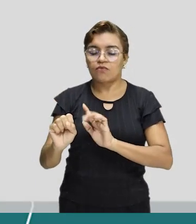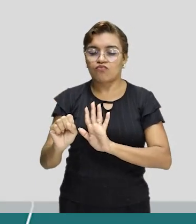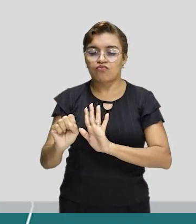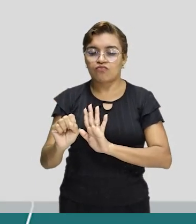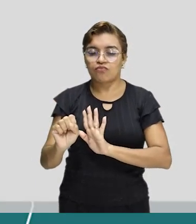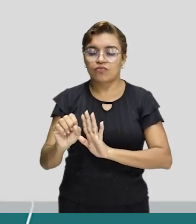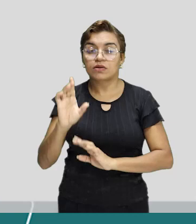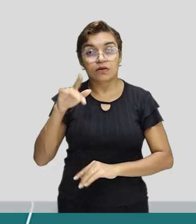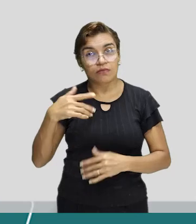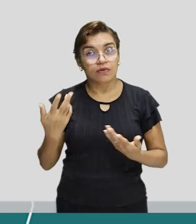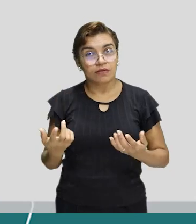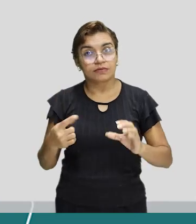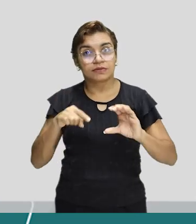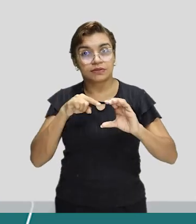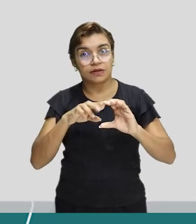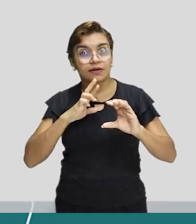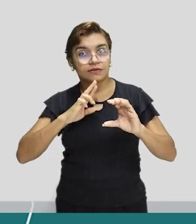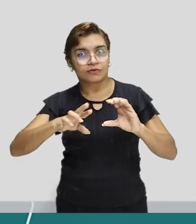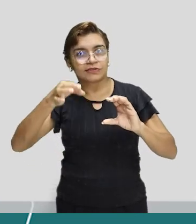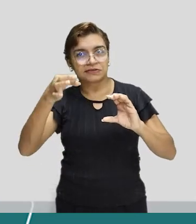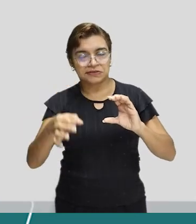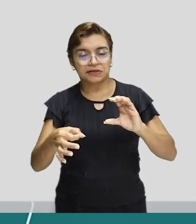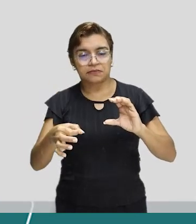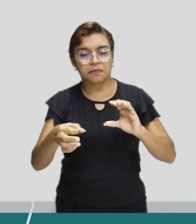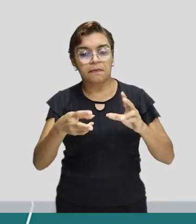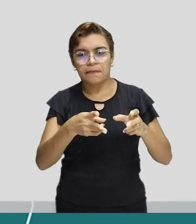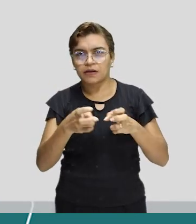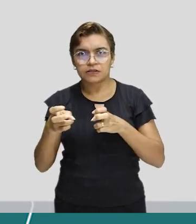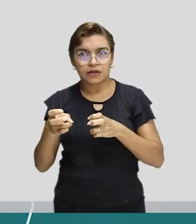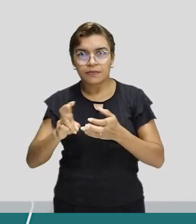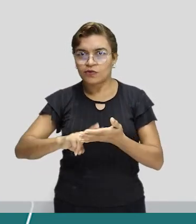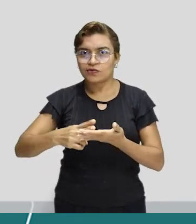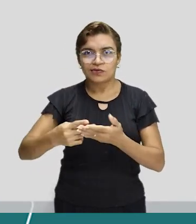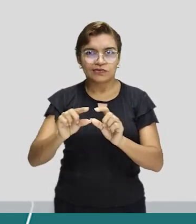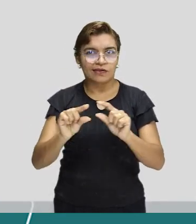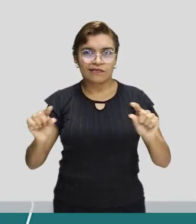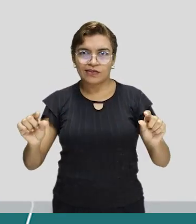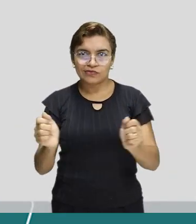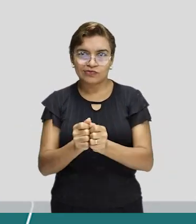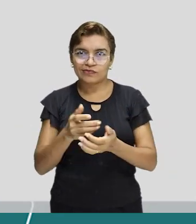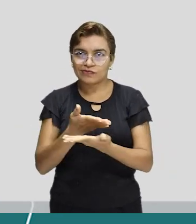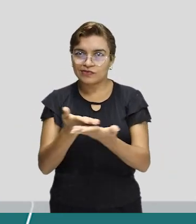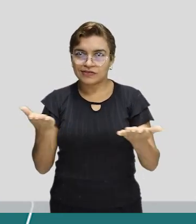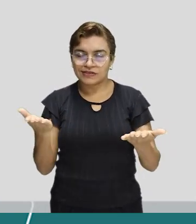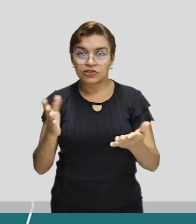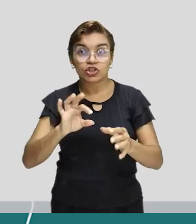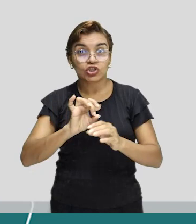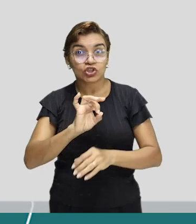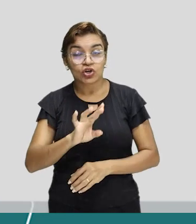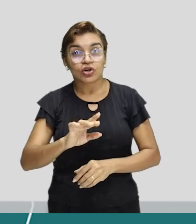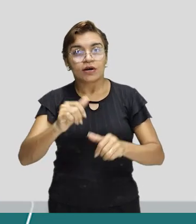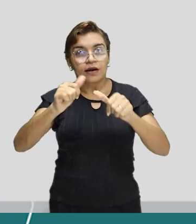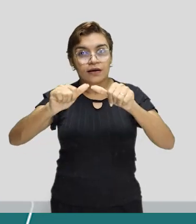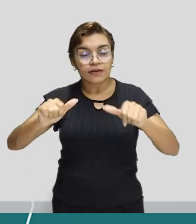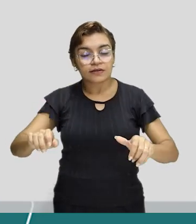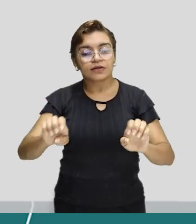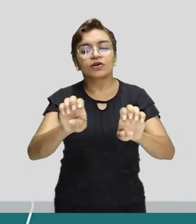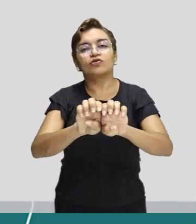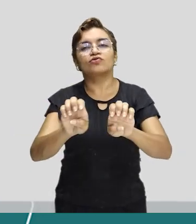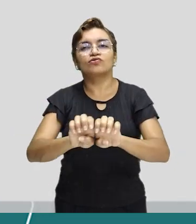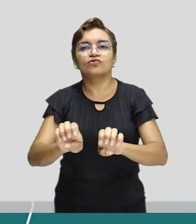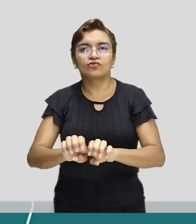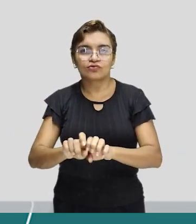minha resposta correta, letra C. Perceba que eu nem traduzi a frase com vocês. Eu só analisei a parte da